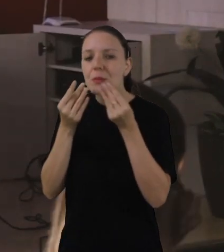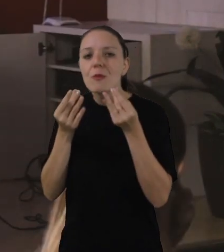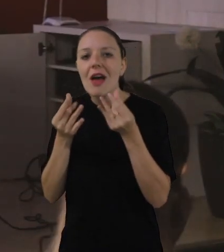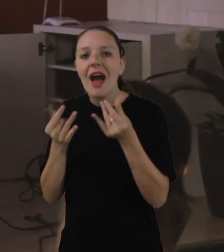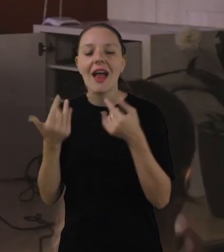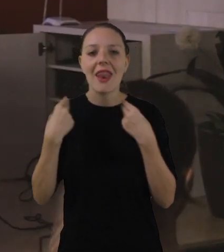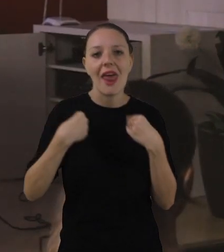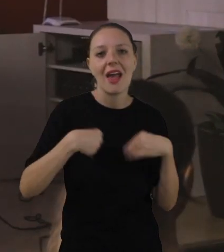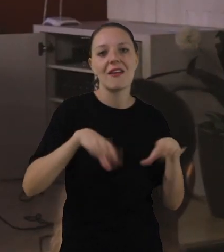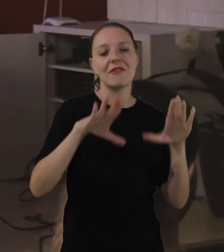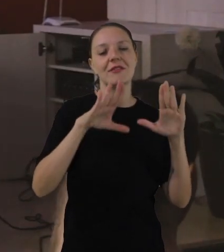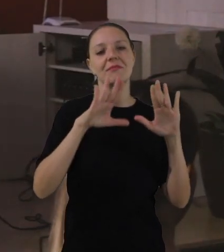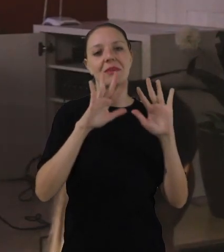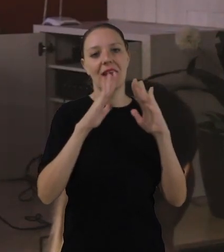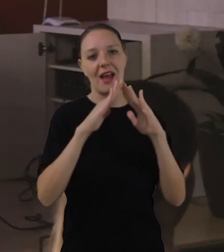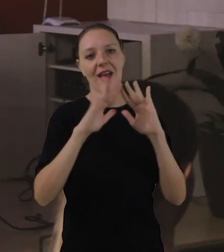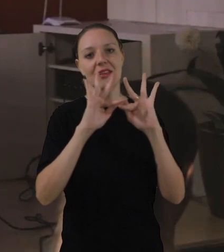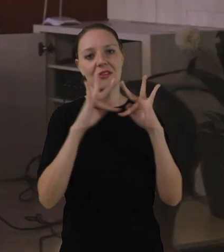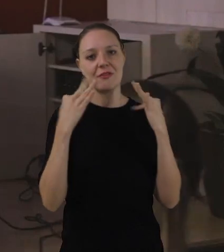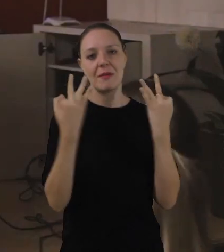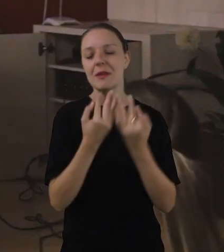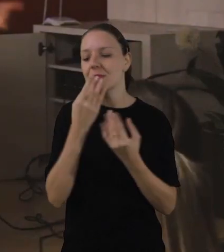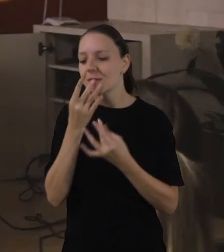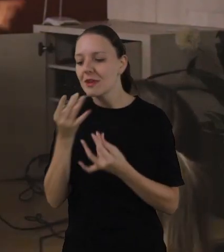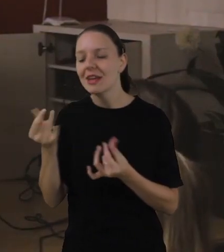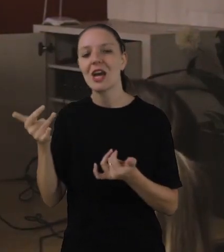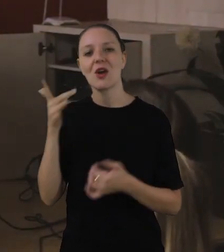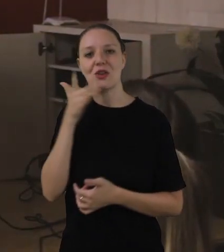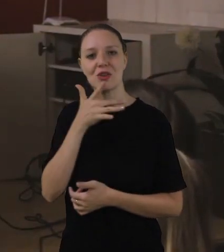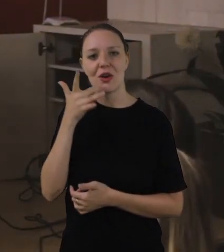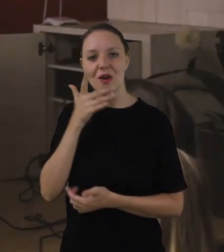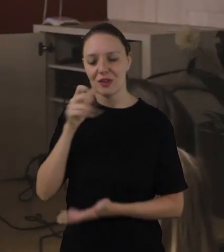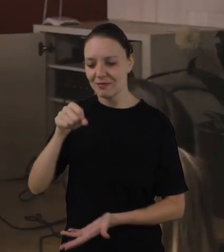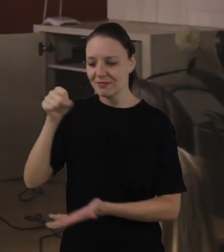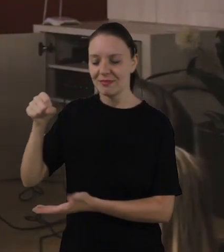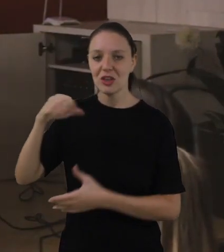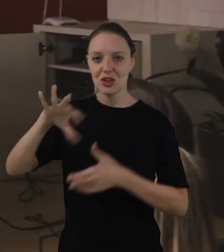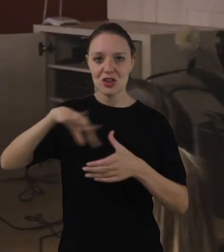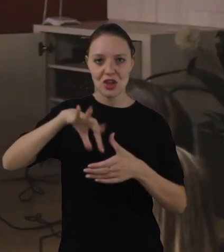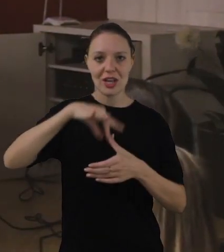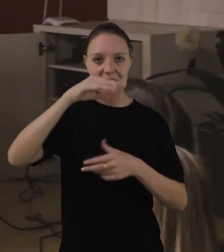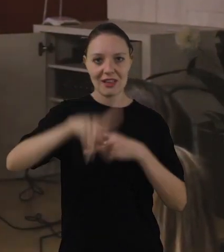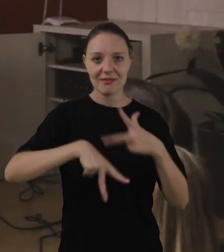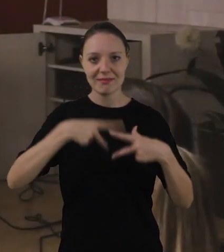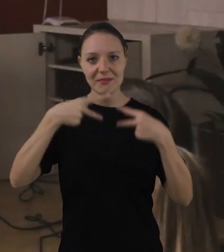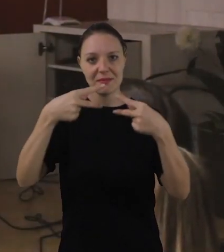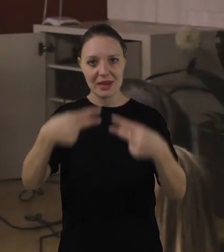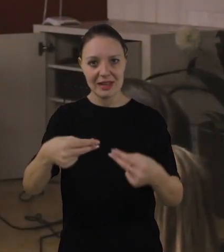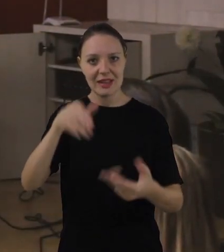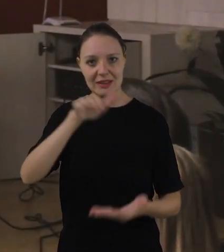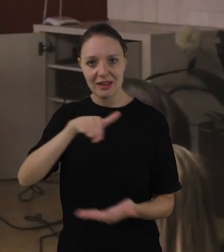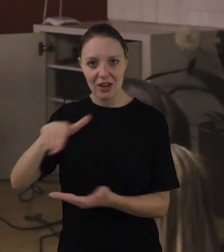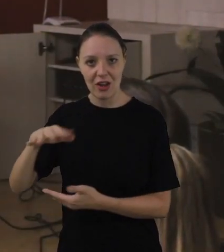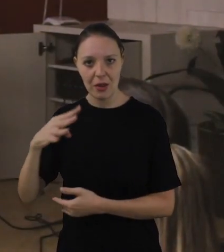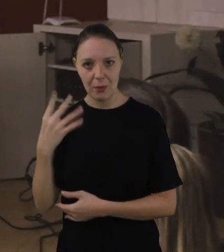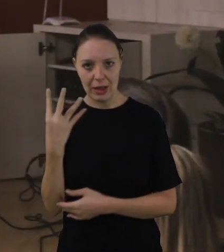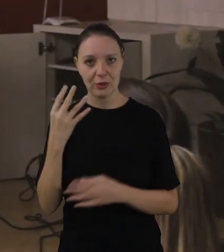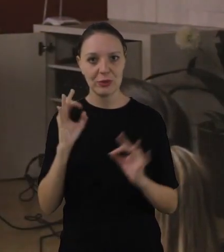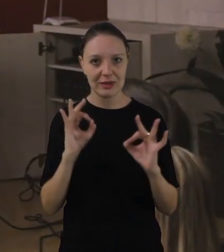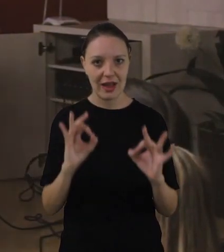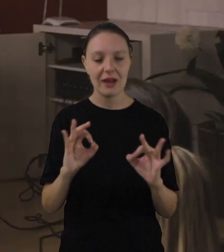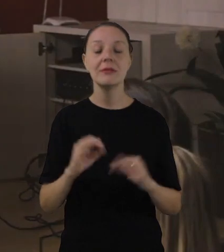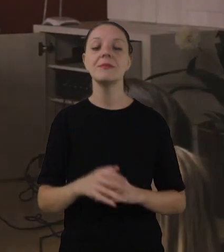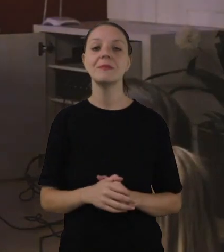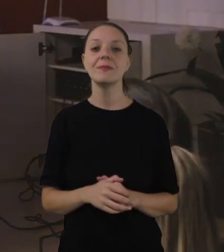para suas famílias, né? Nossos produtos bem gostosos. Então, a gente vai fazer o sorteio. Depois, eu vou passar para vocês, então,